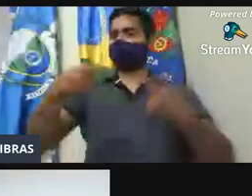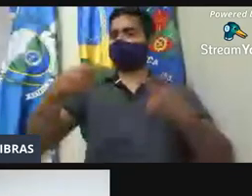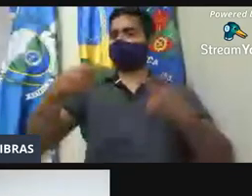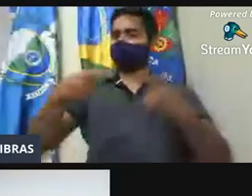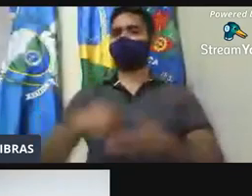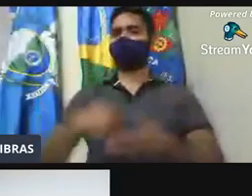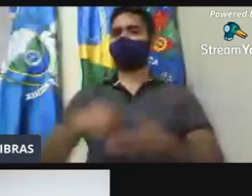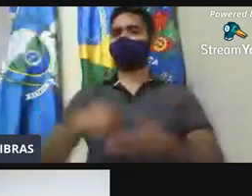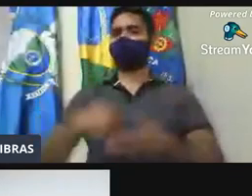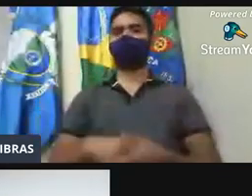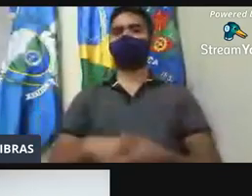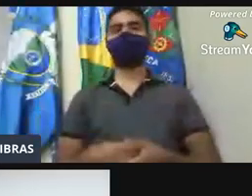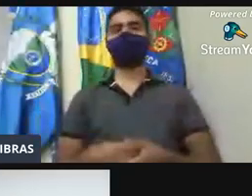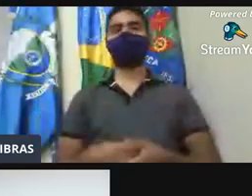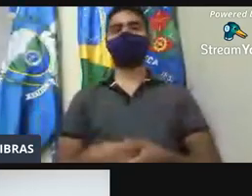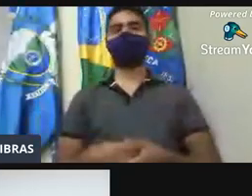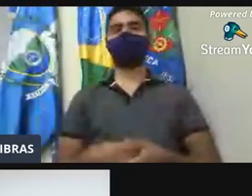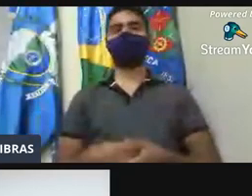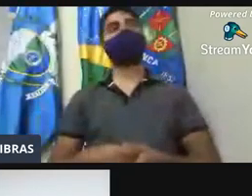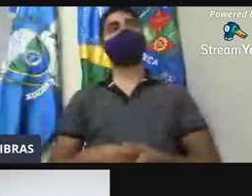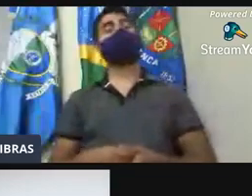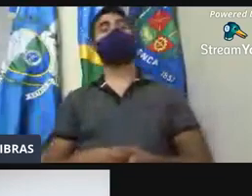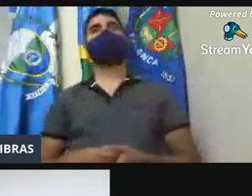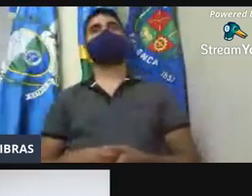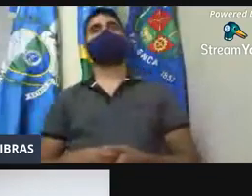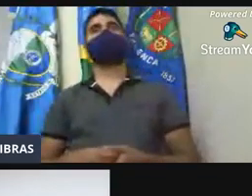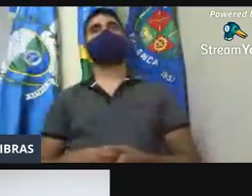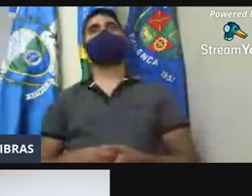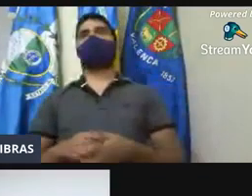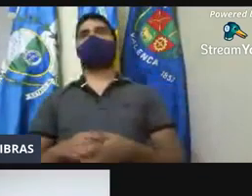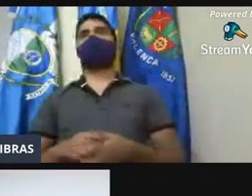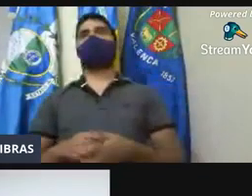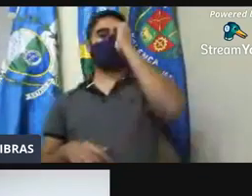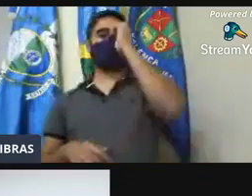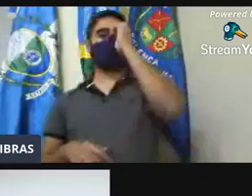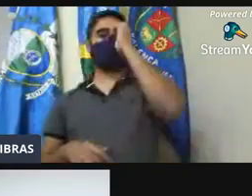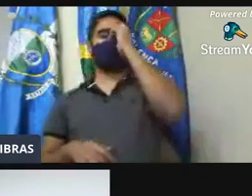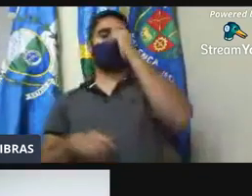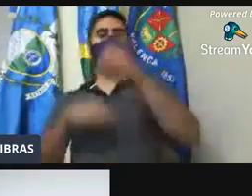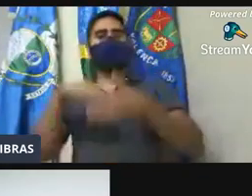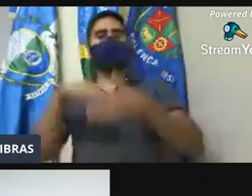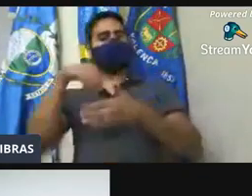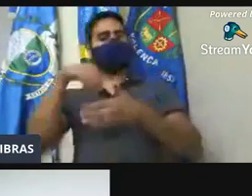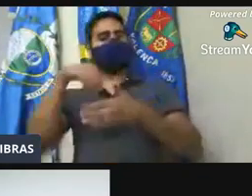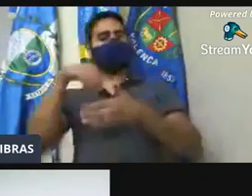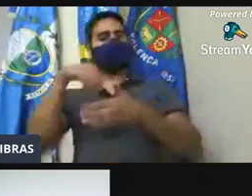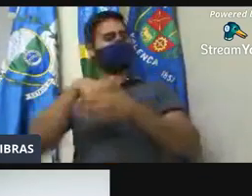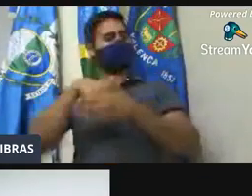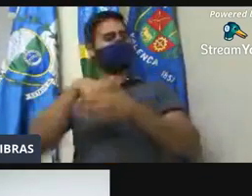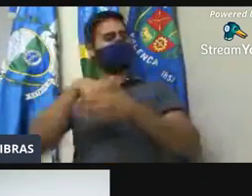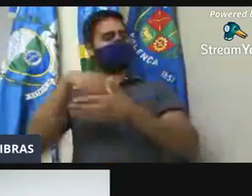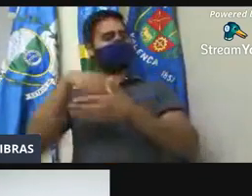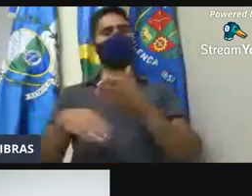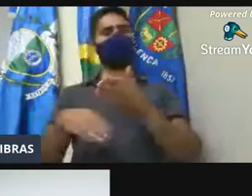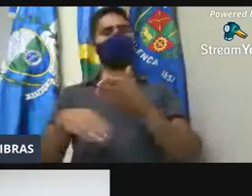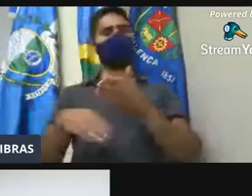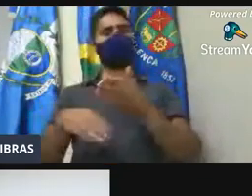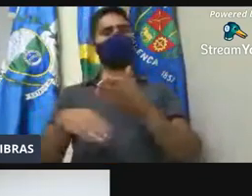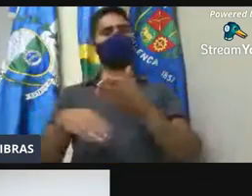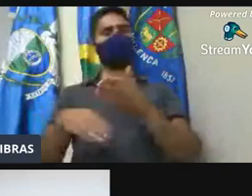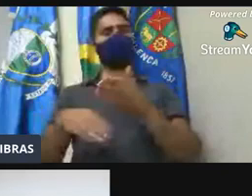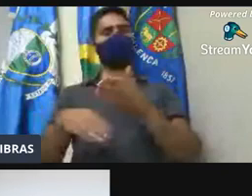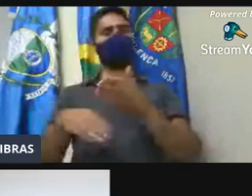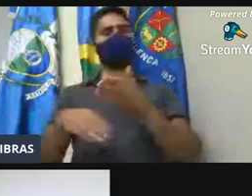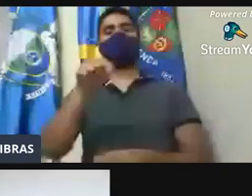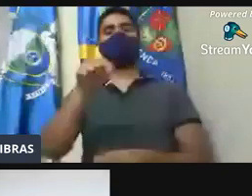em votação. Aprovado. Requerimento 225 do vereador Marquinhos da Saúde. Ele solicita ao